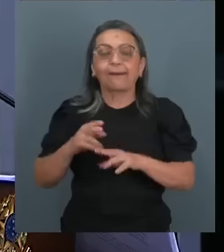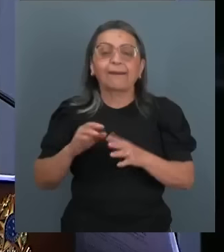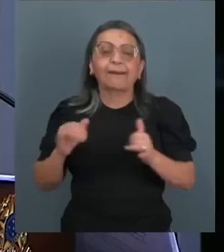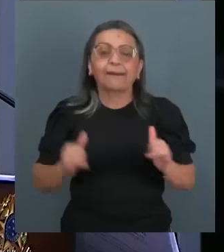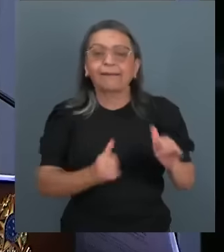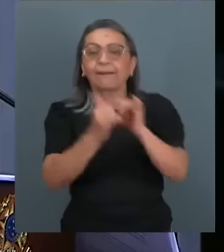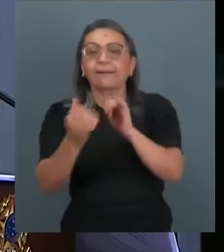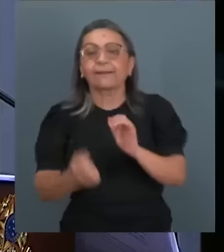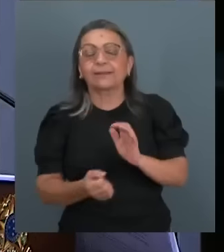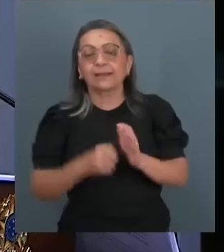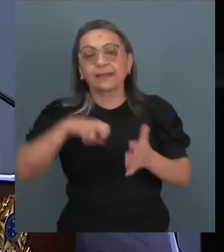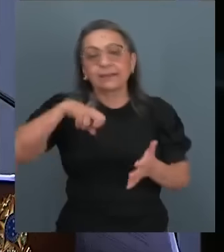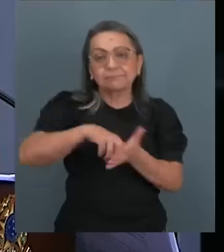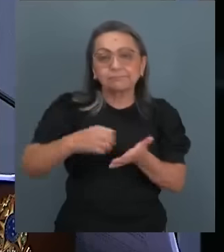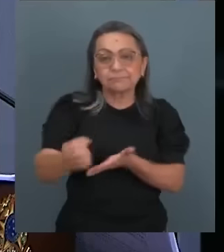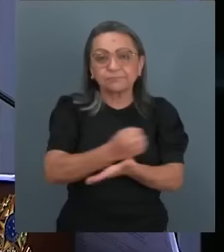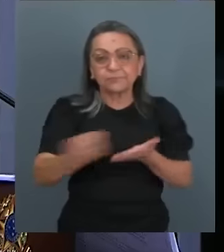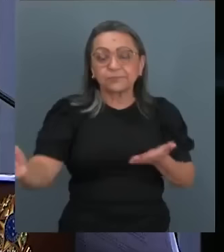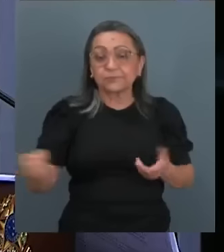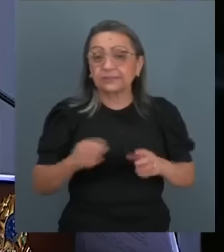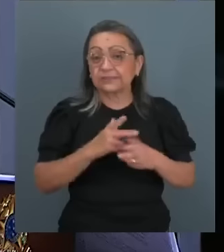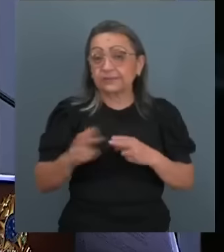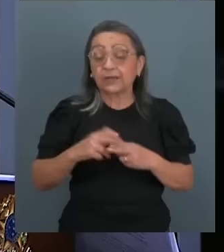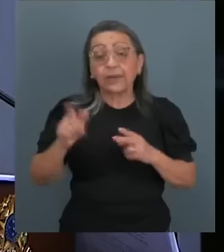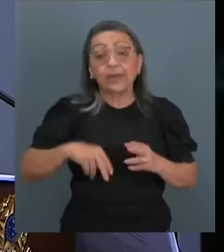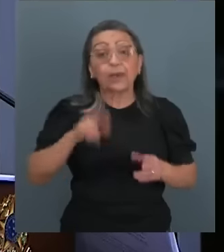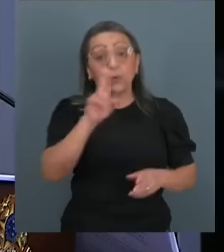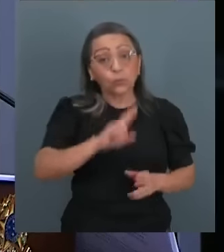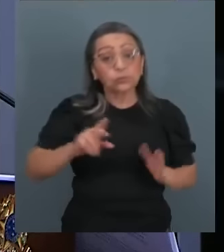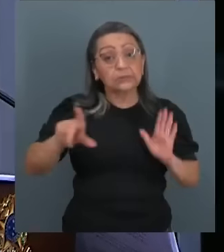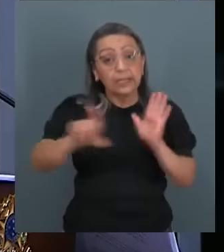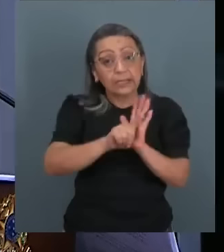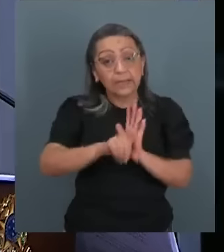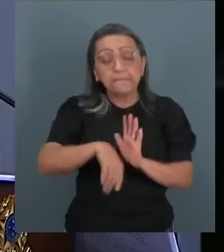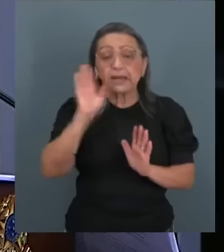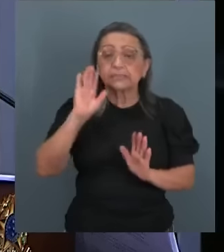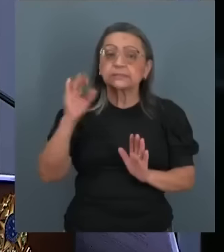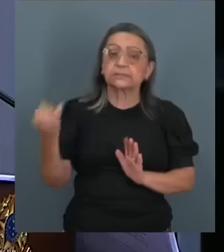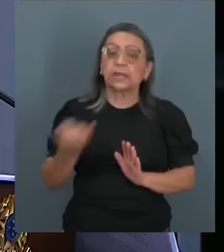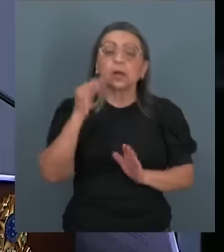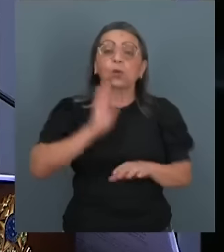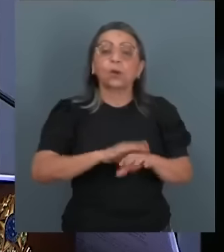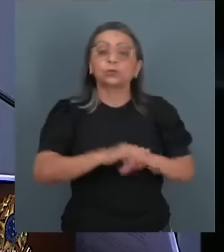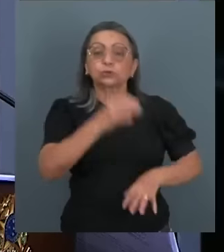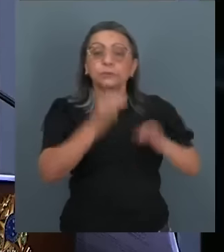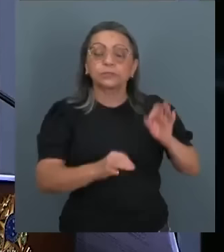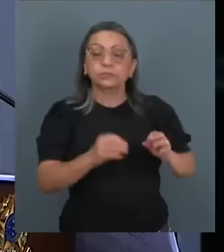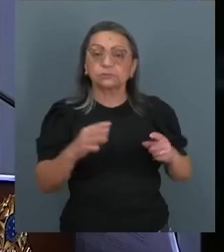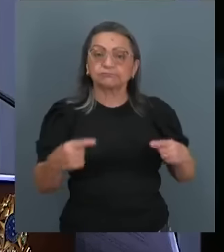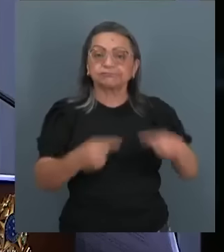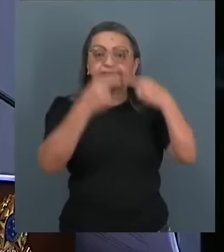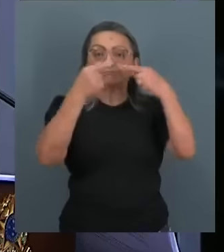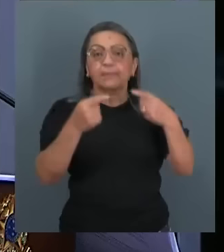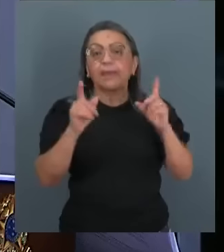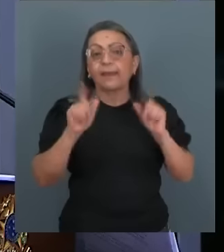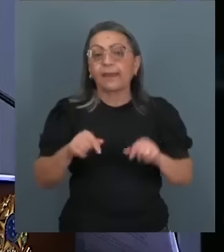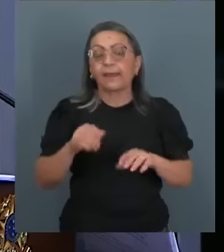disfarçada. É a aplicação da lei penal mais benéfica quando juridicamente incidente. É